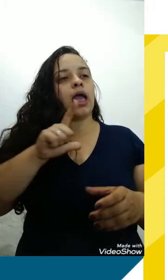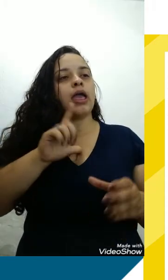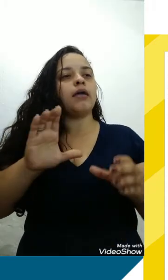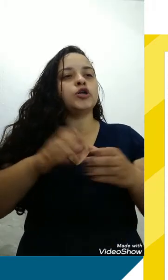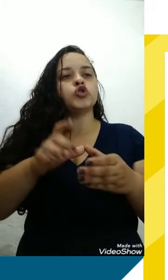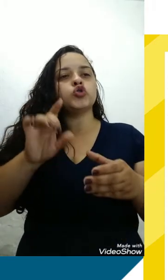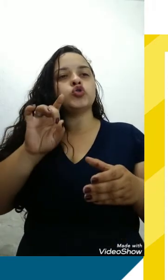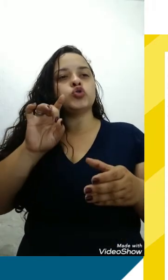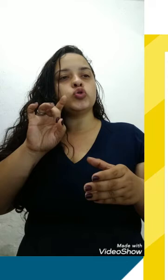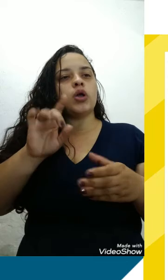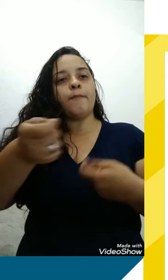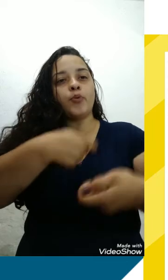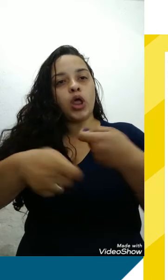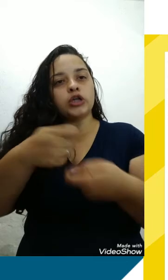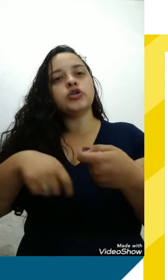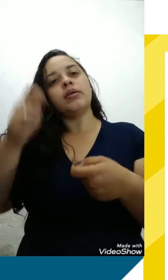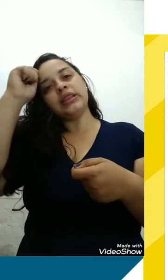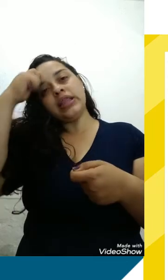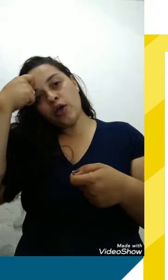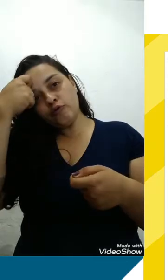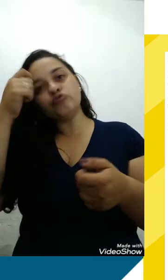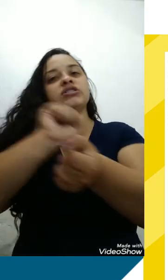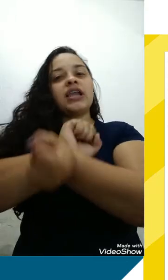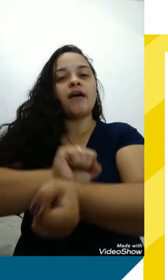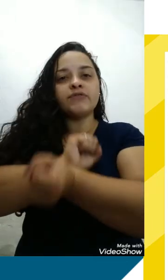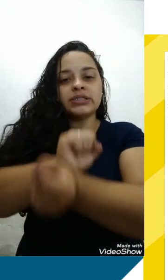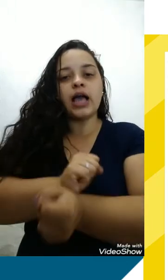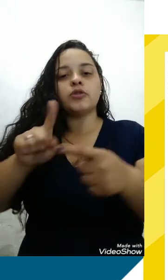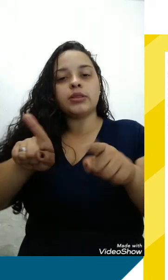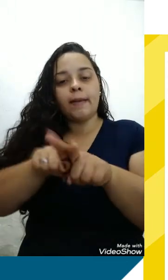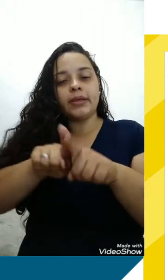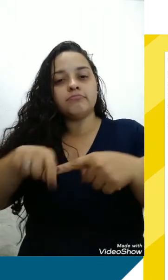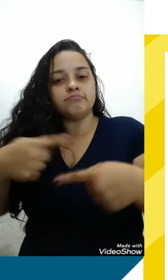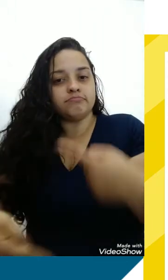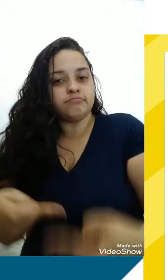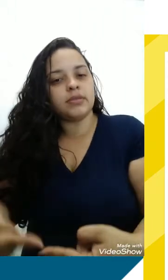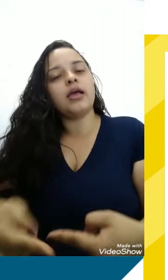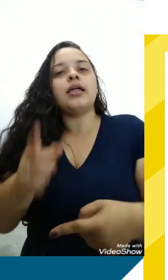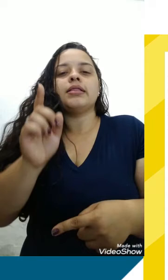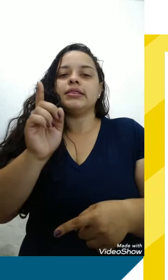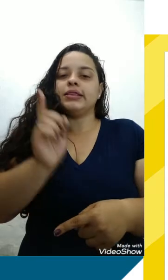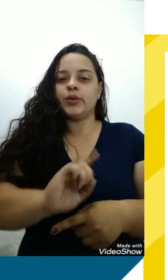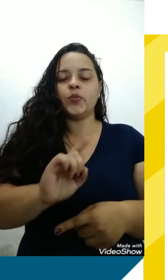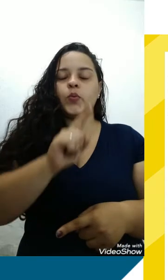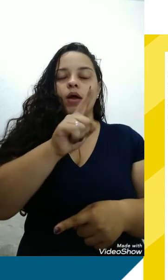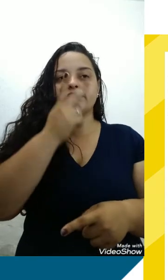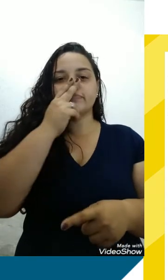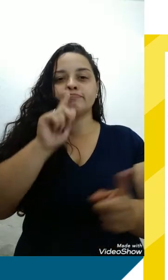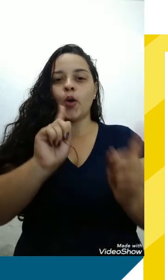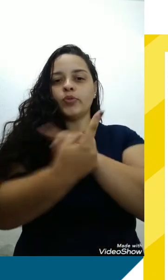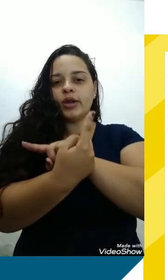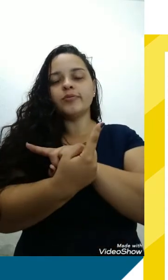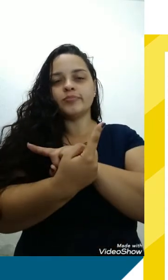realização do comércio ambulante por africanos escravizados e seus descendentes. Na verdade, ao contrário do que nós poderíamos chamar de uma